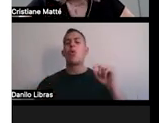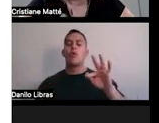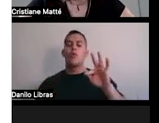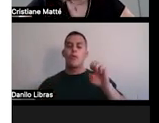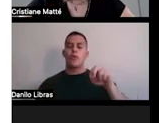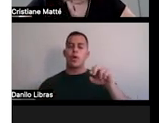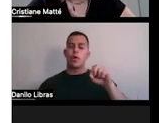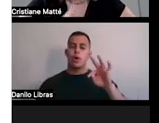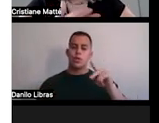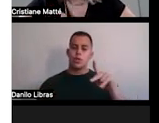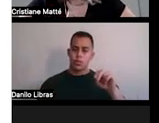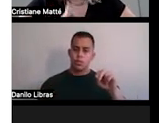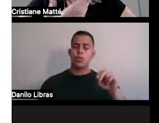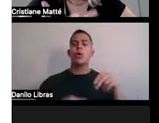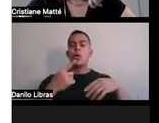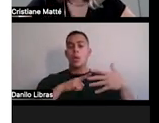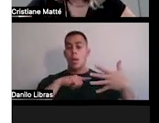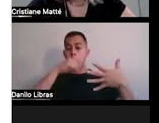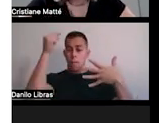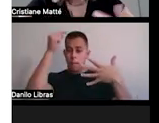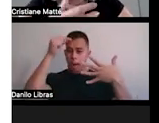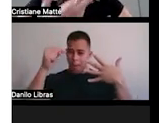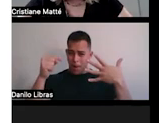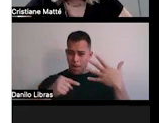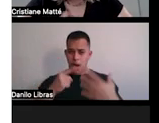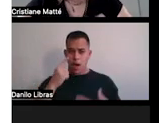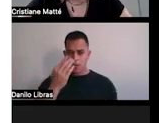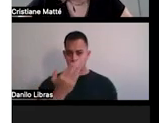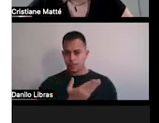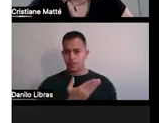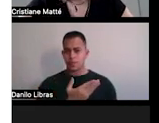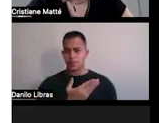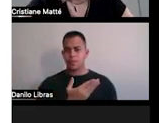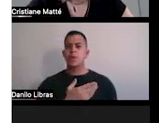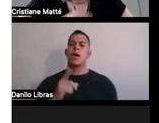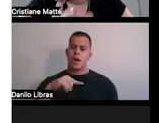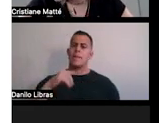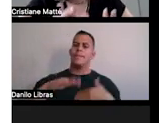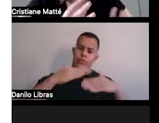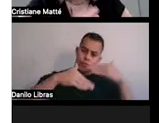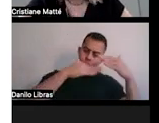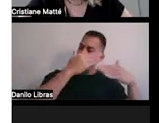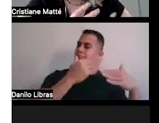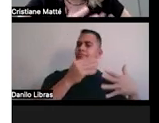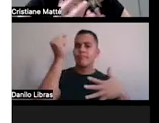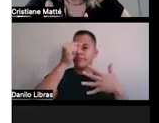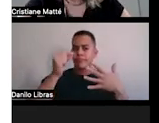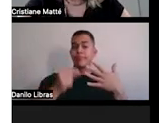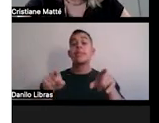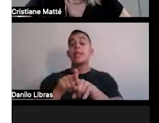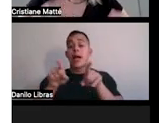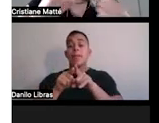programação fetal, programação desenvolvimentista ou do desenvolvimento, e origens fetais das